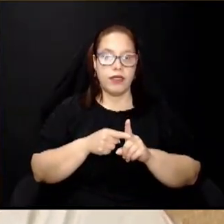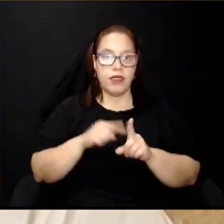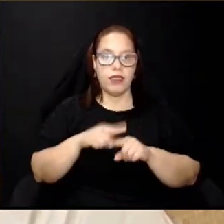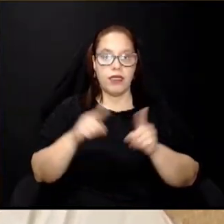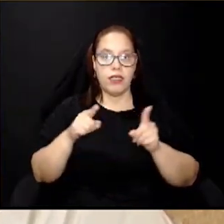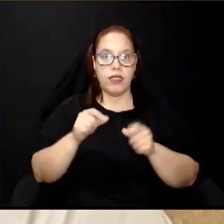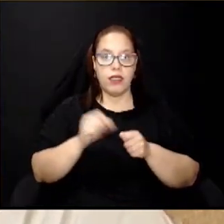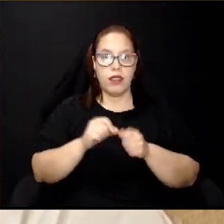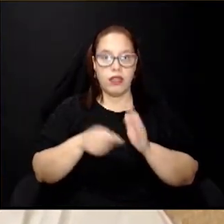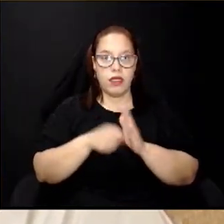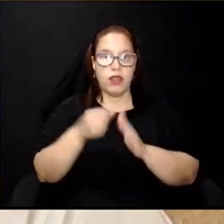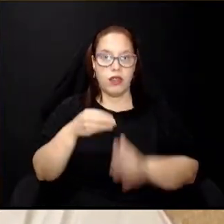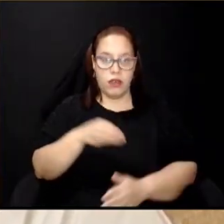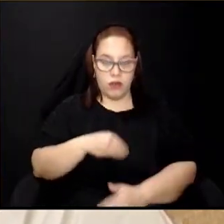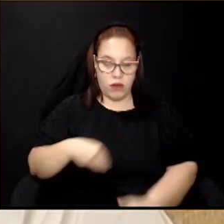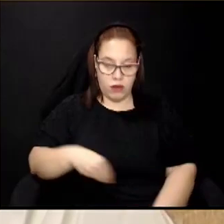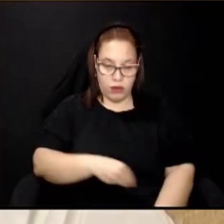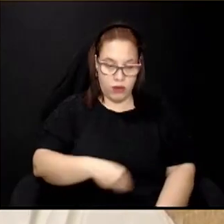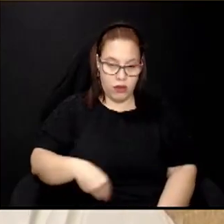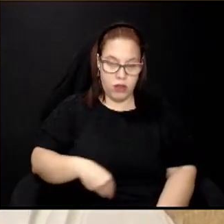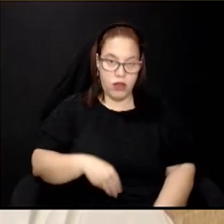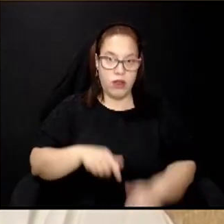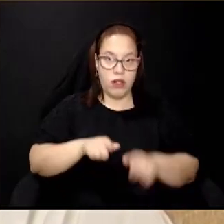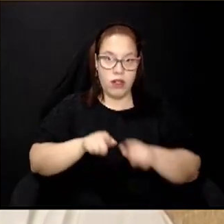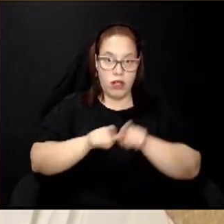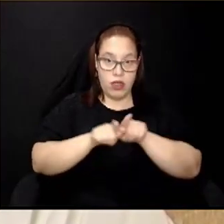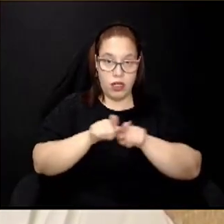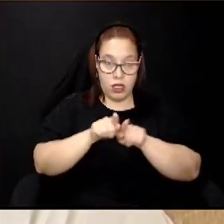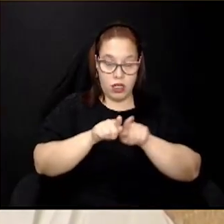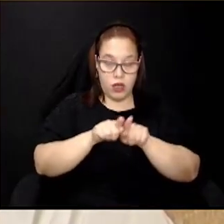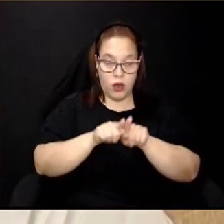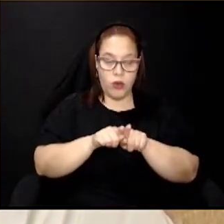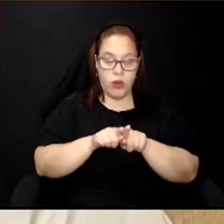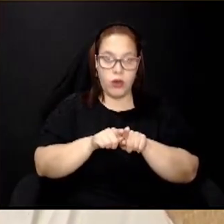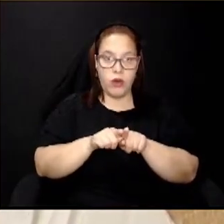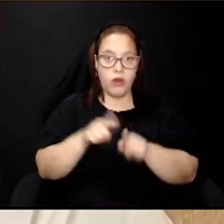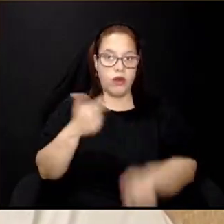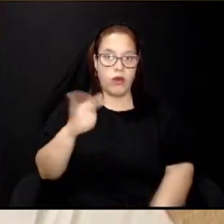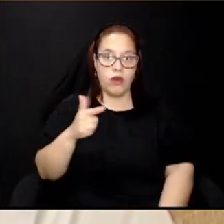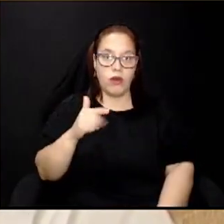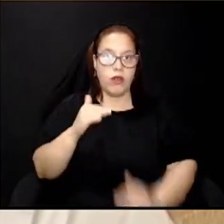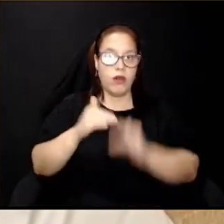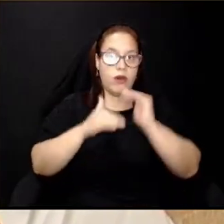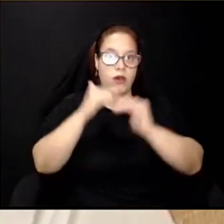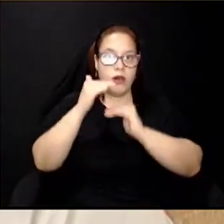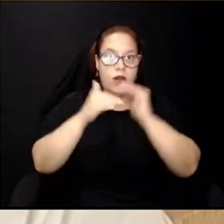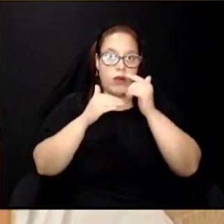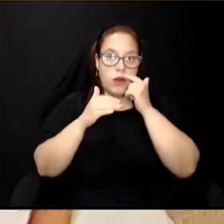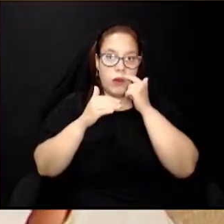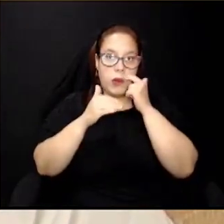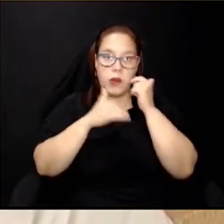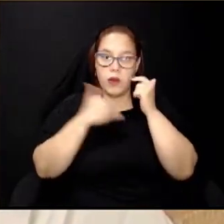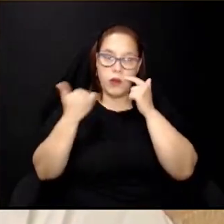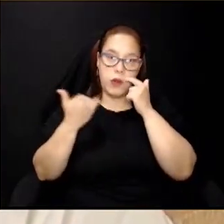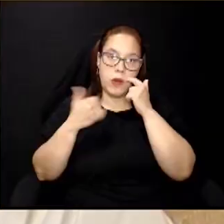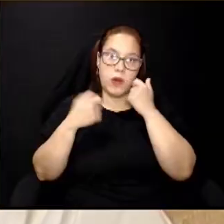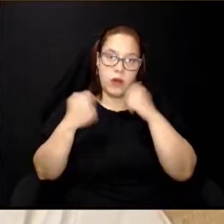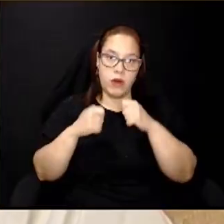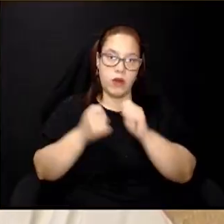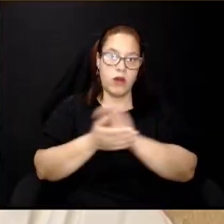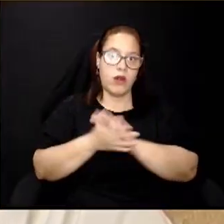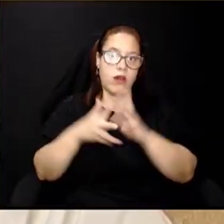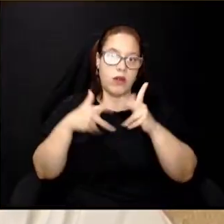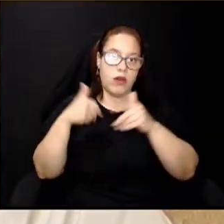primeiro ultrassom, eles eram gêmeos, né? E não tinham se desenvolvido, já tinham morrido. Precisei passar por todo aquele processo